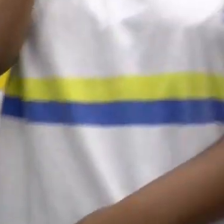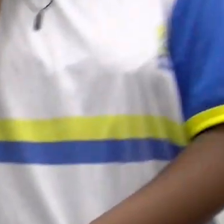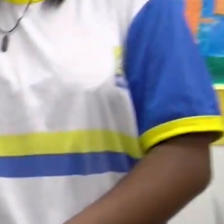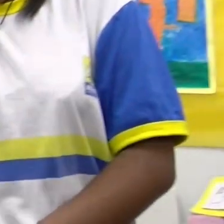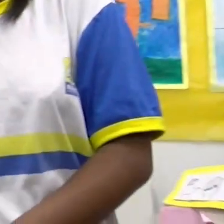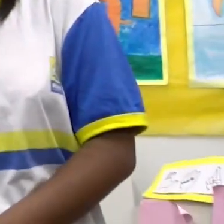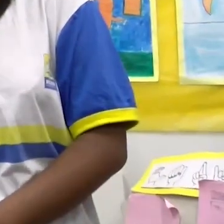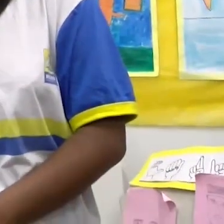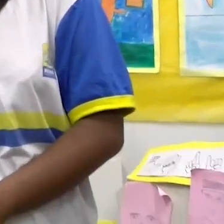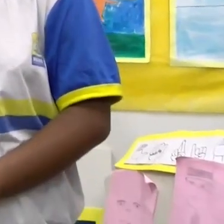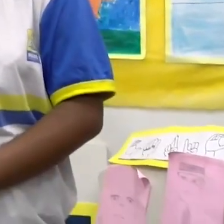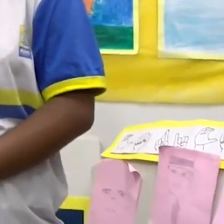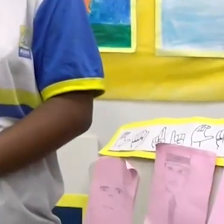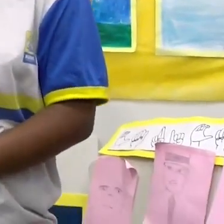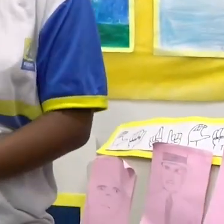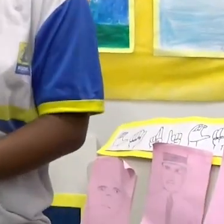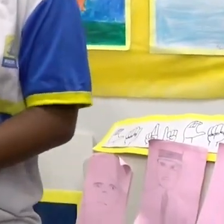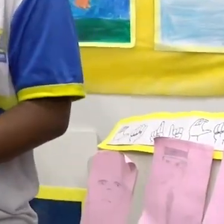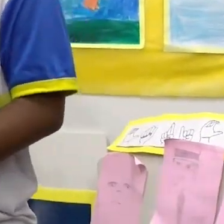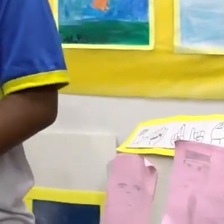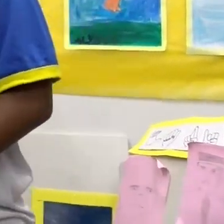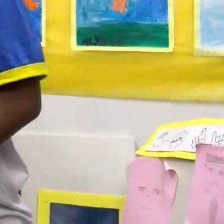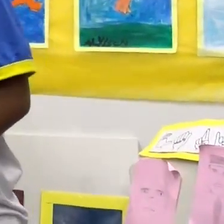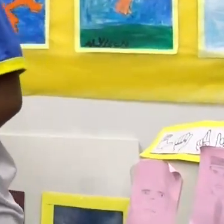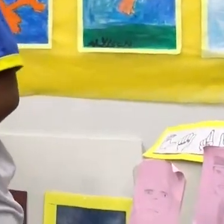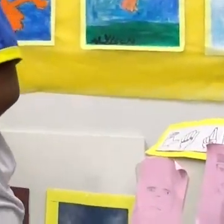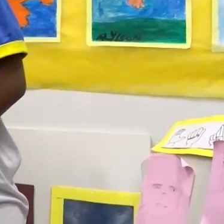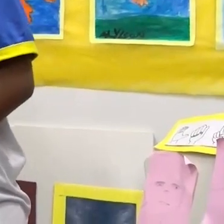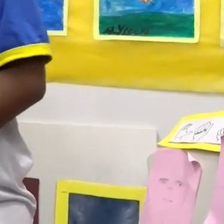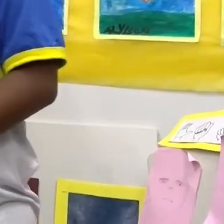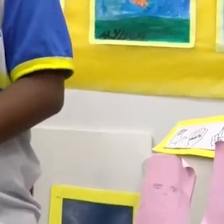Que eu vou mostrar para vocês. Esse sinal da Tarsila.